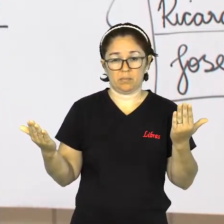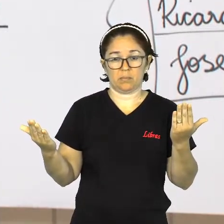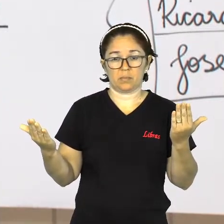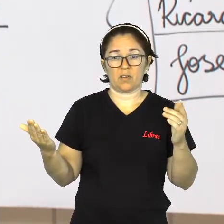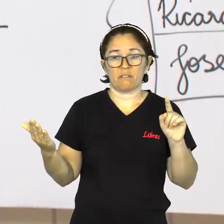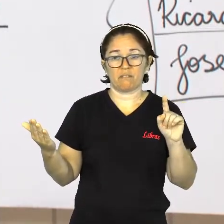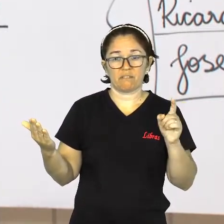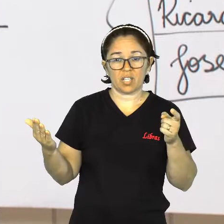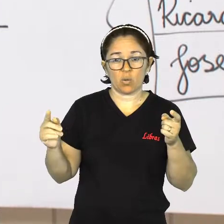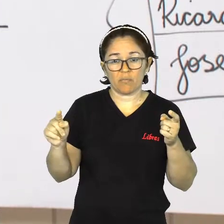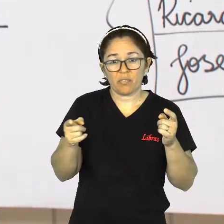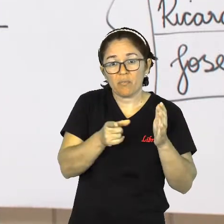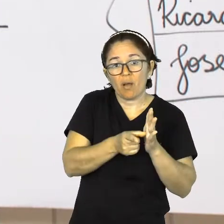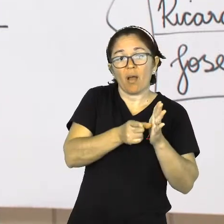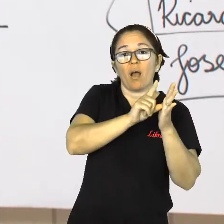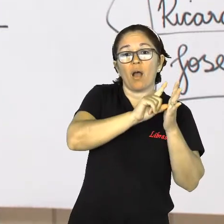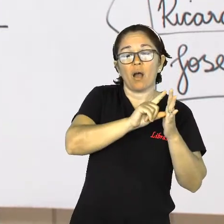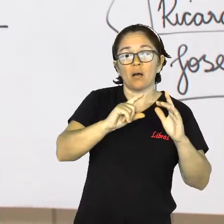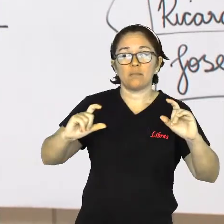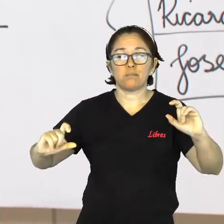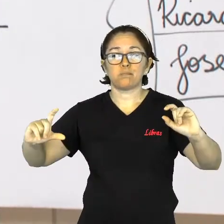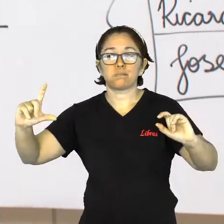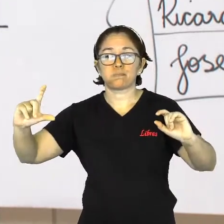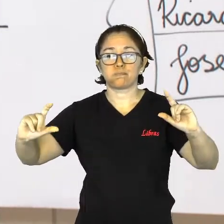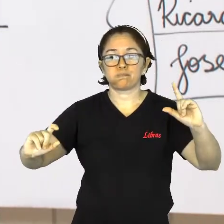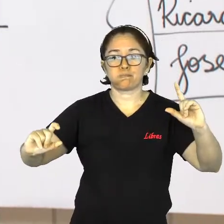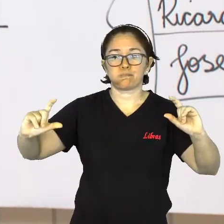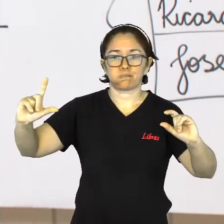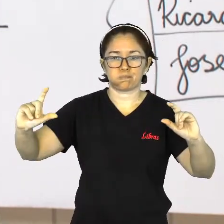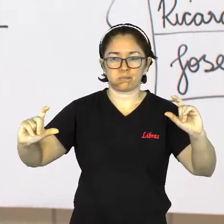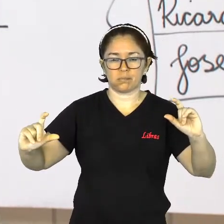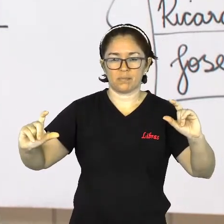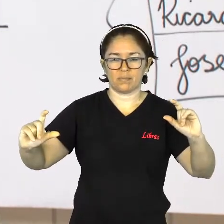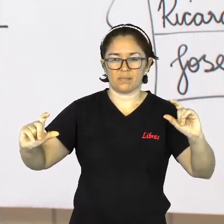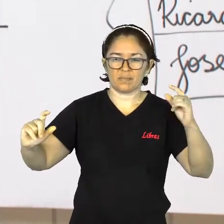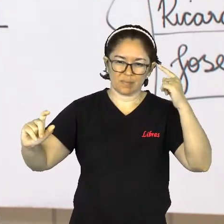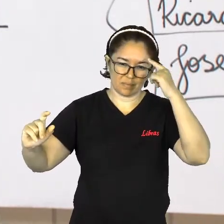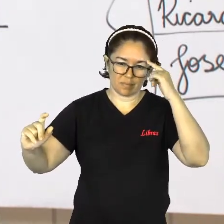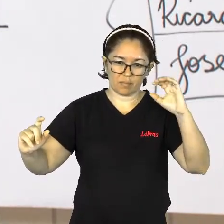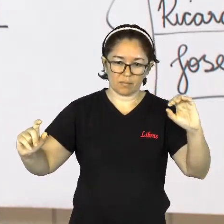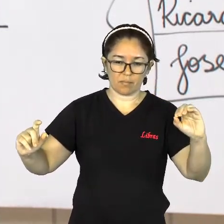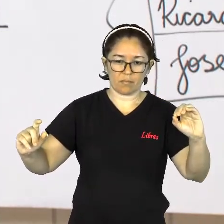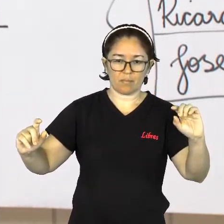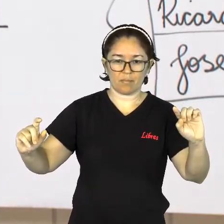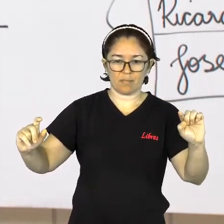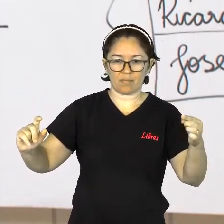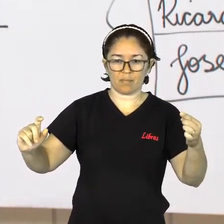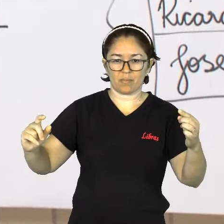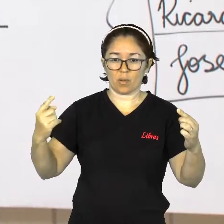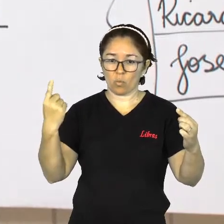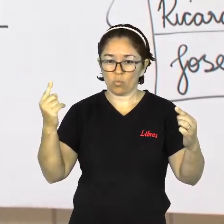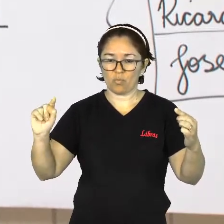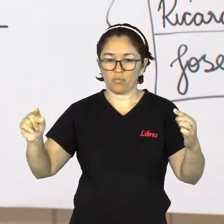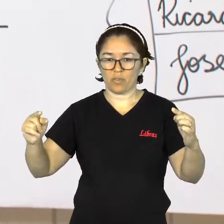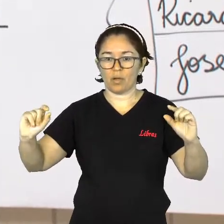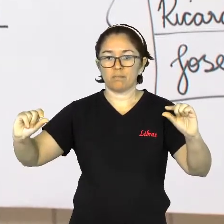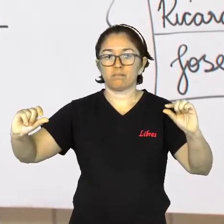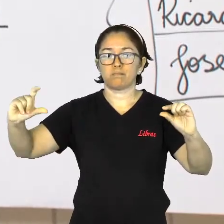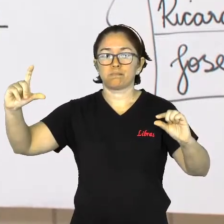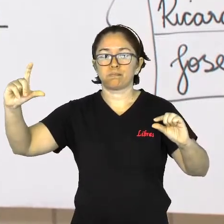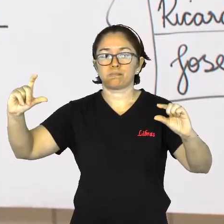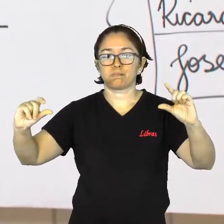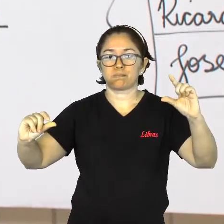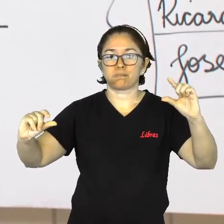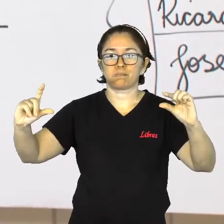inteira já me ajudou. Então, eu vou comparar as partes inteiras. Aqui é 0 e aqui é 1. Quem é maior, 0